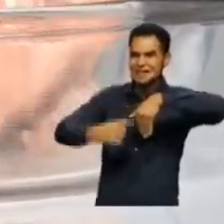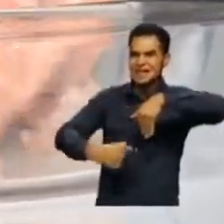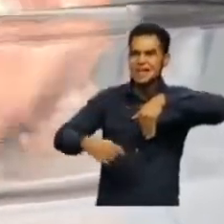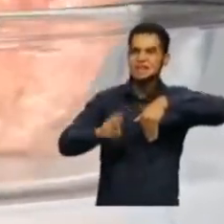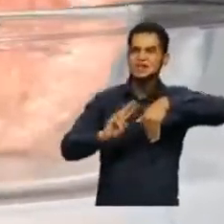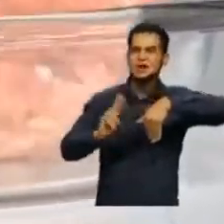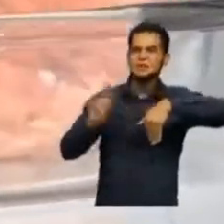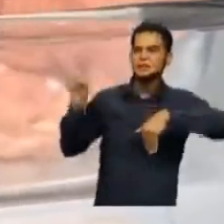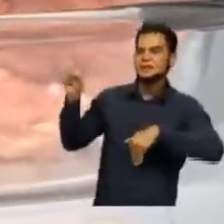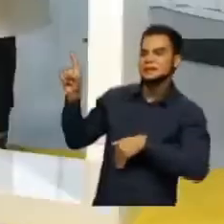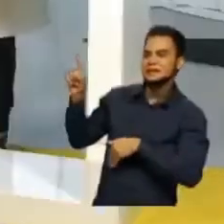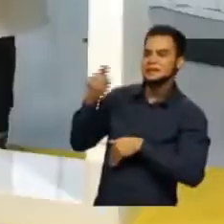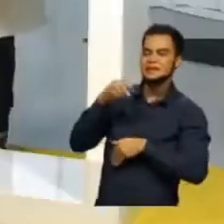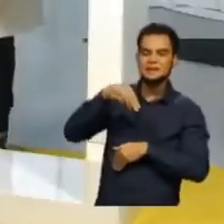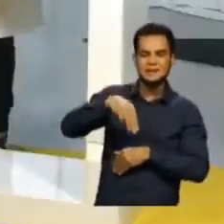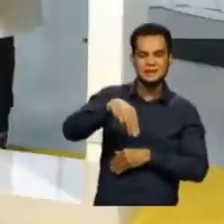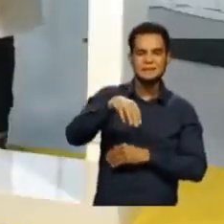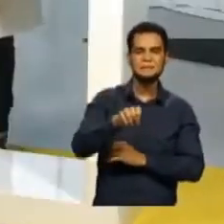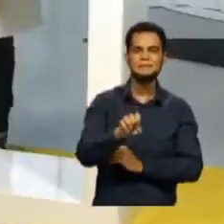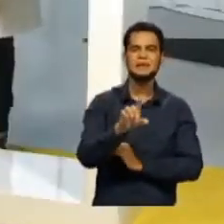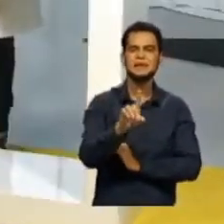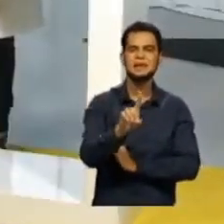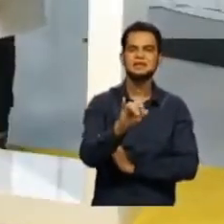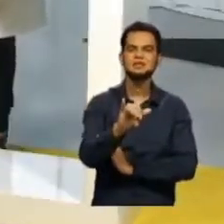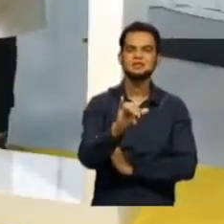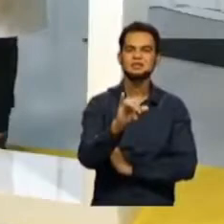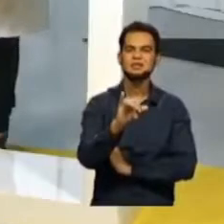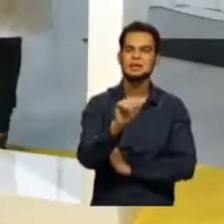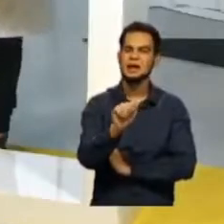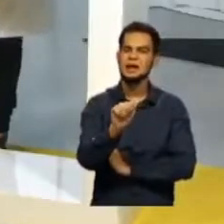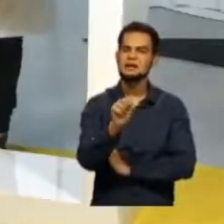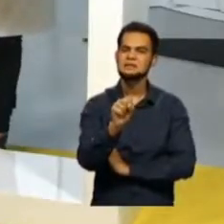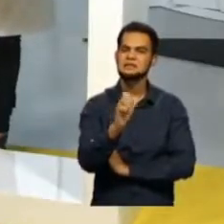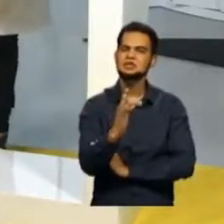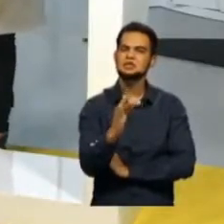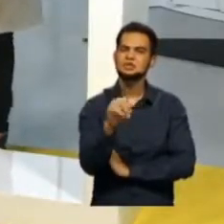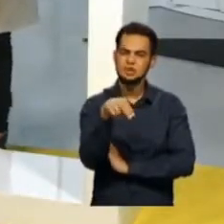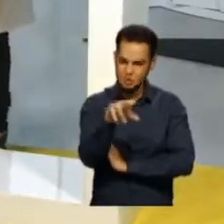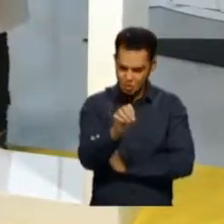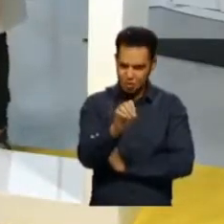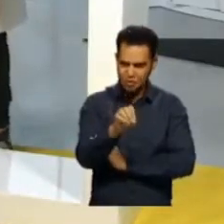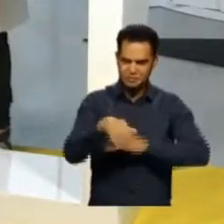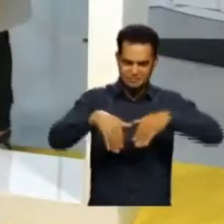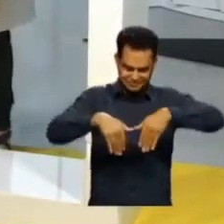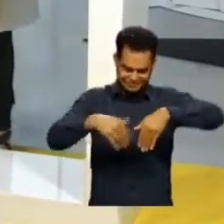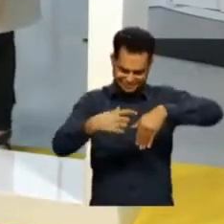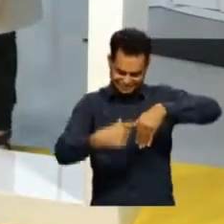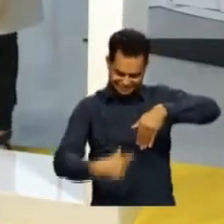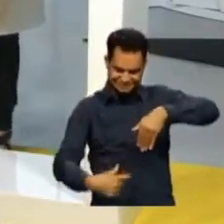de mediastino. Esse pulmão, você observa que como ele tem uma estrutura